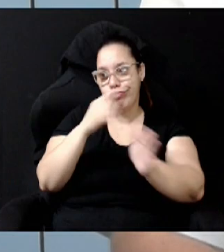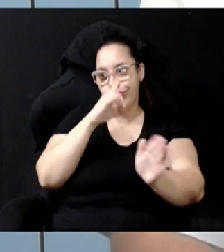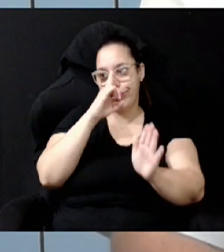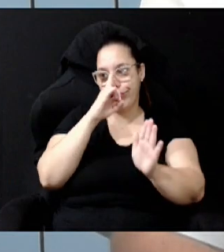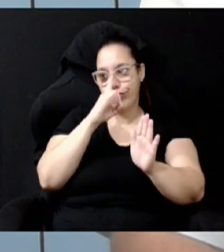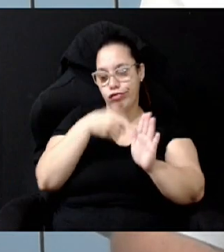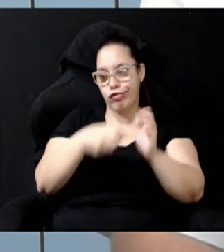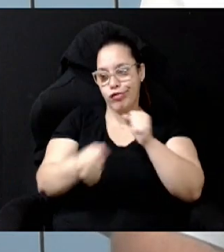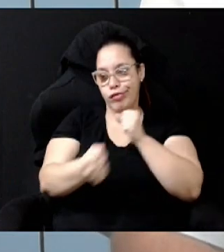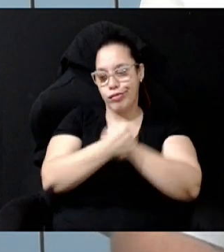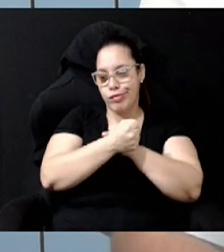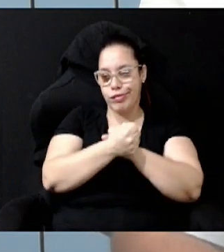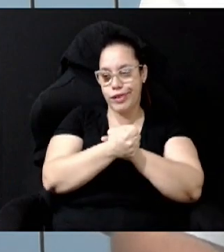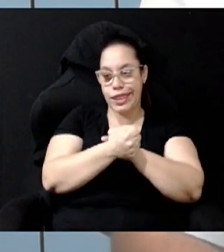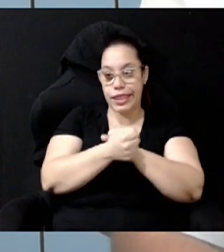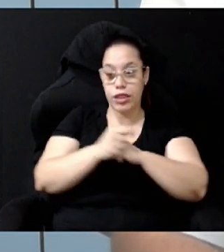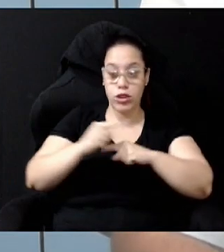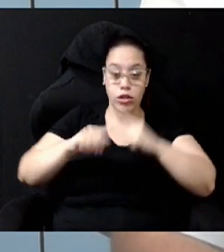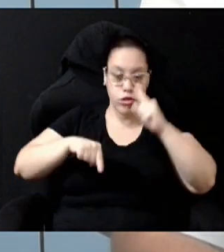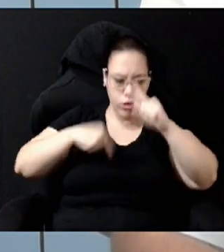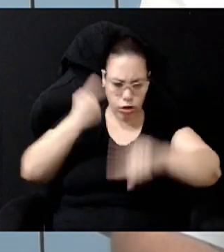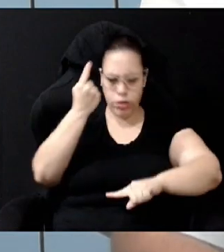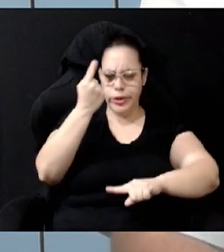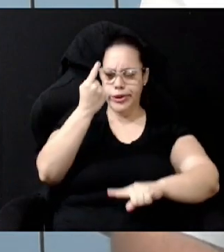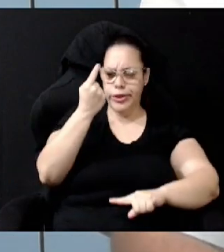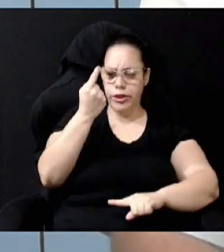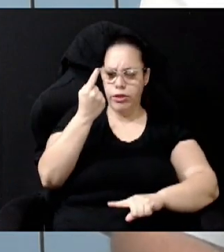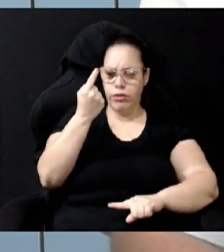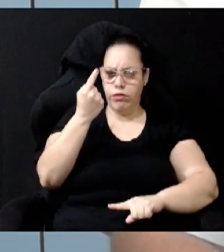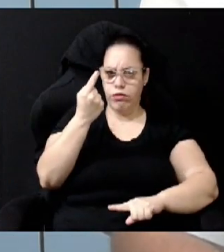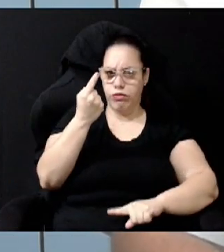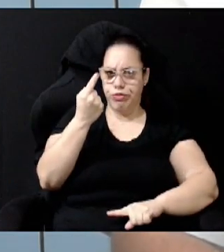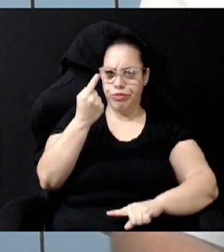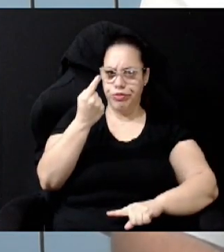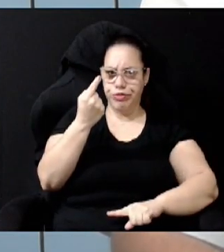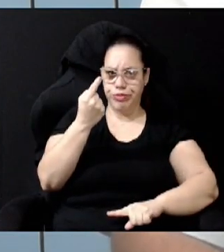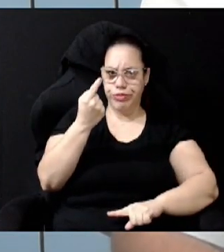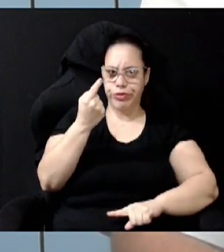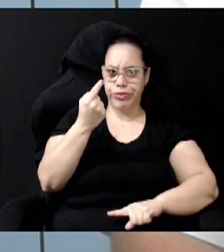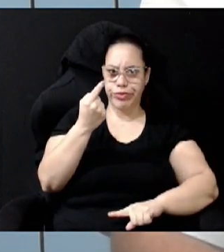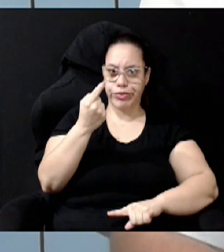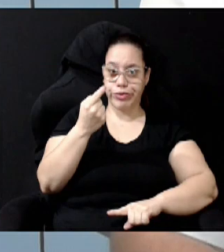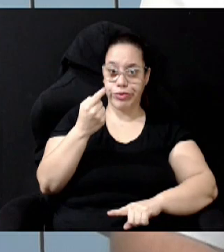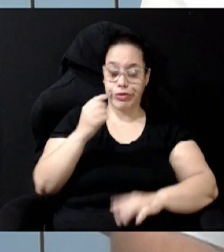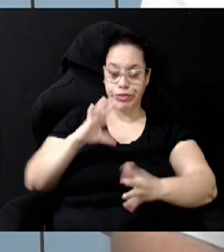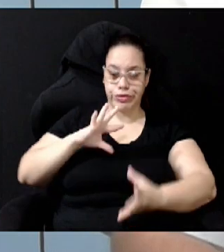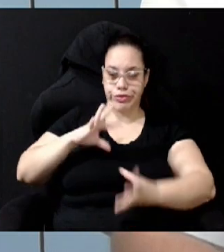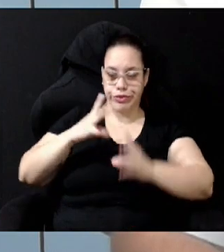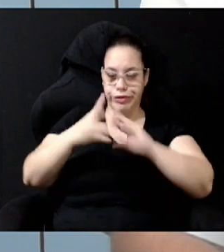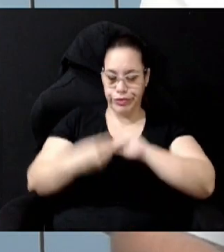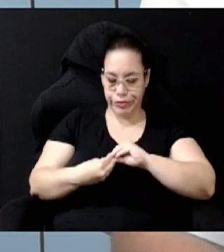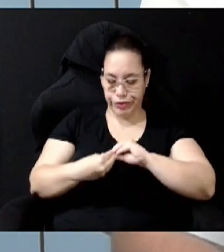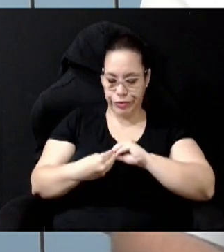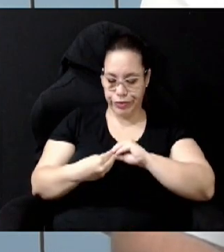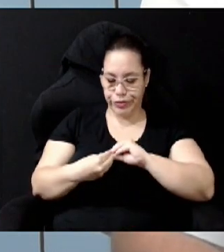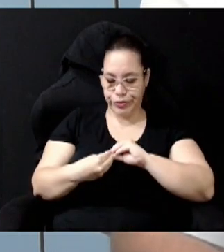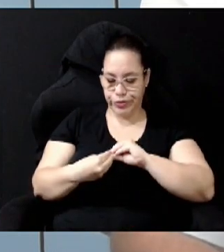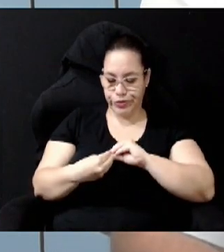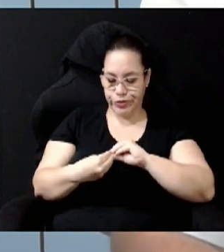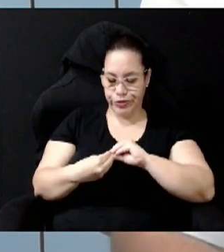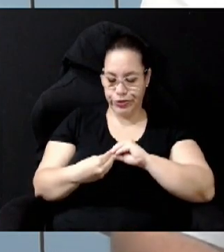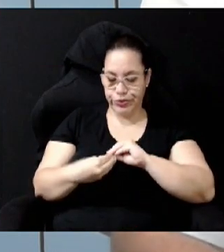esse potencial que atribui a uma certa sustentabilidade, de você ter a